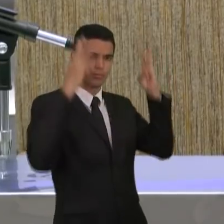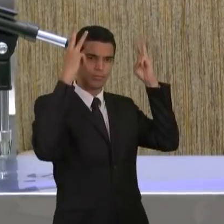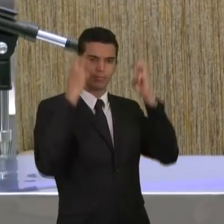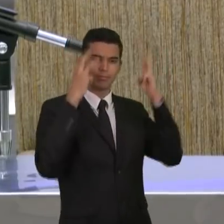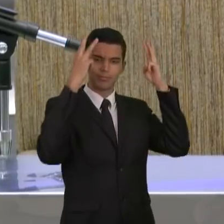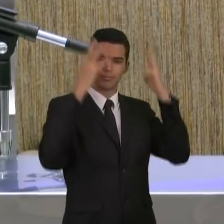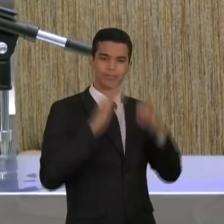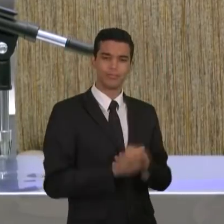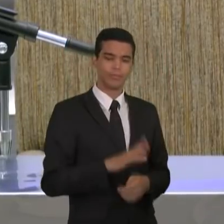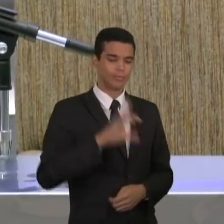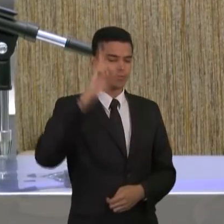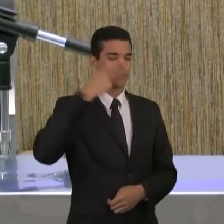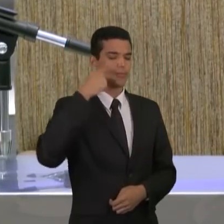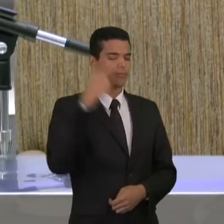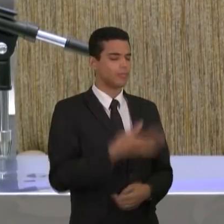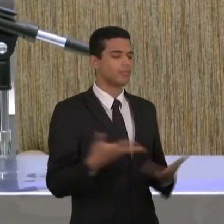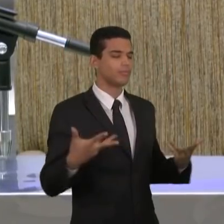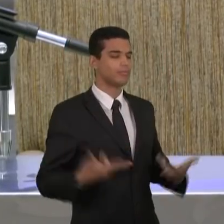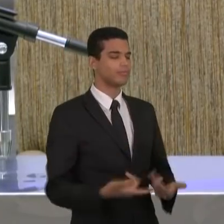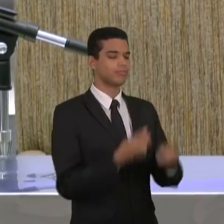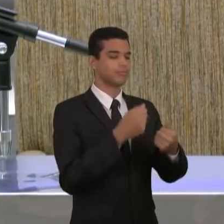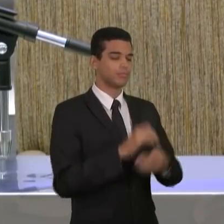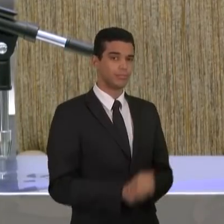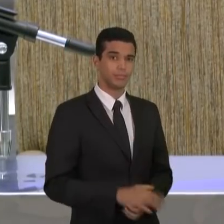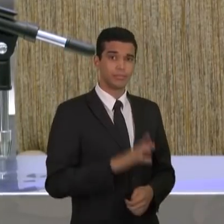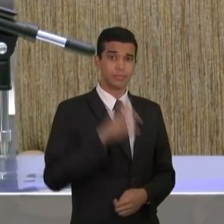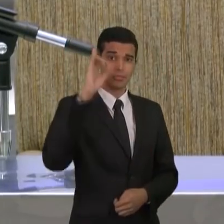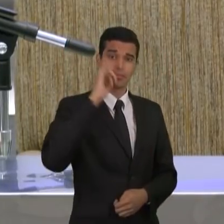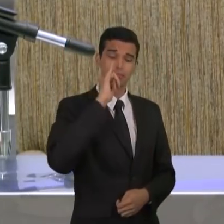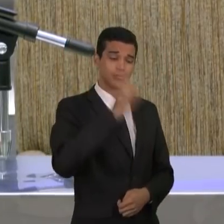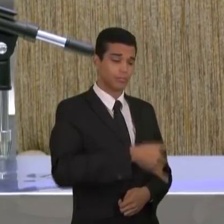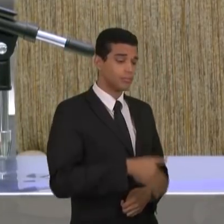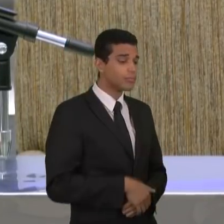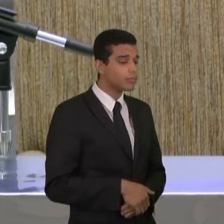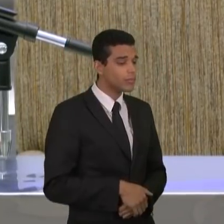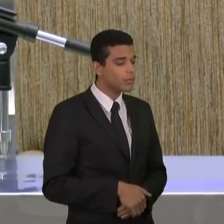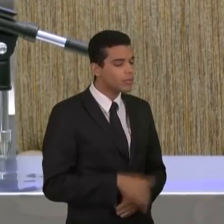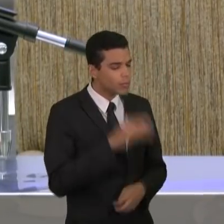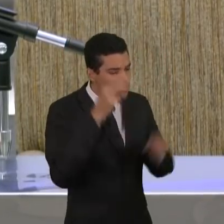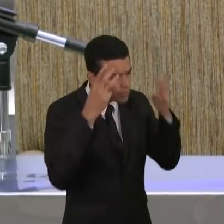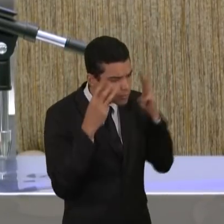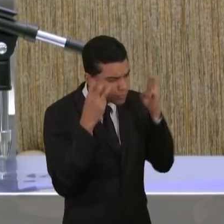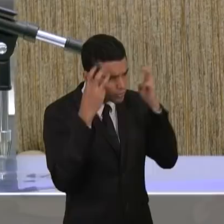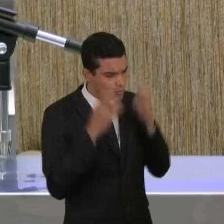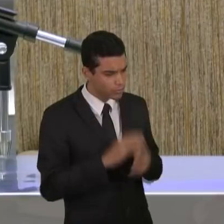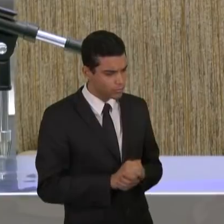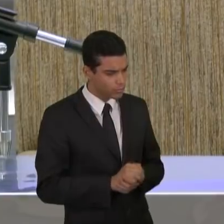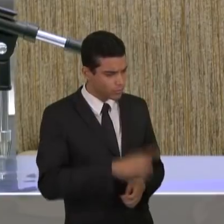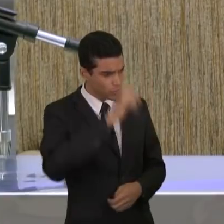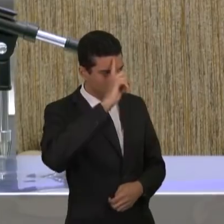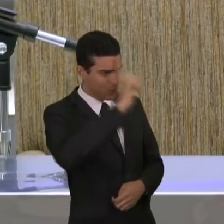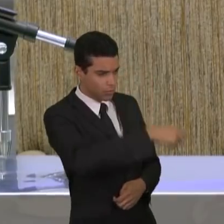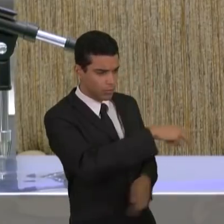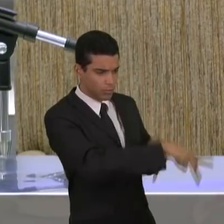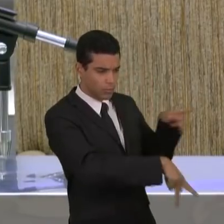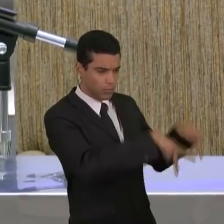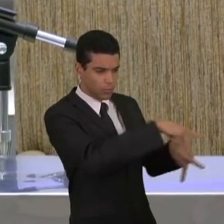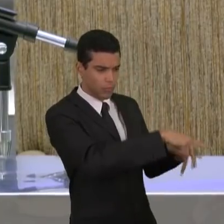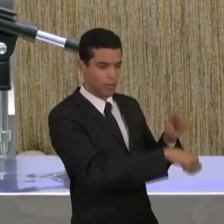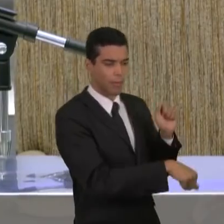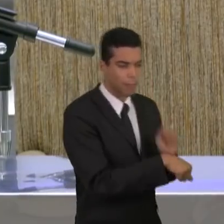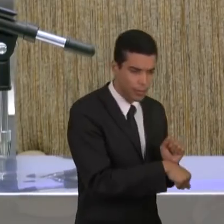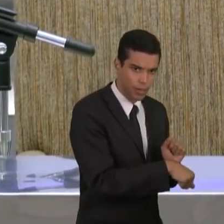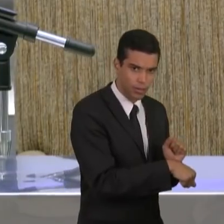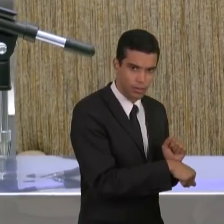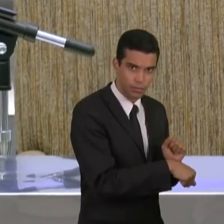maravilhosa Moisés tem que dizer Moisés Diz ao povo que pare